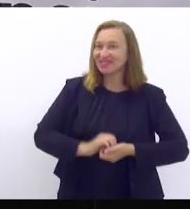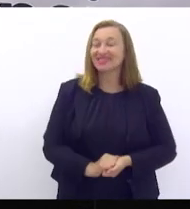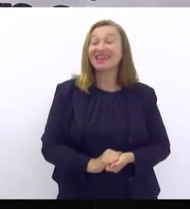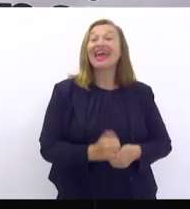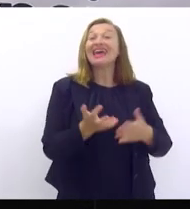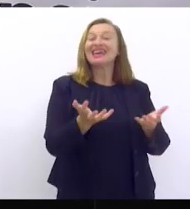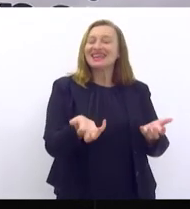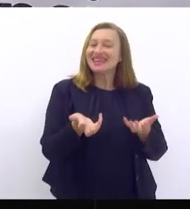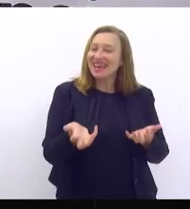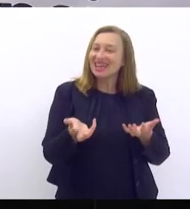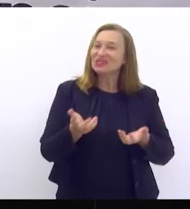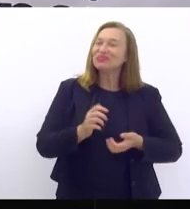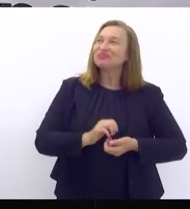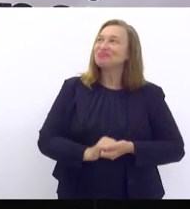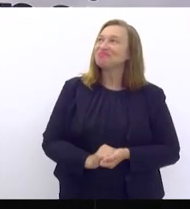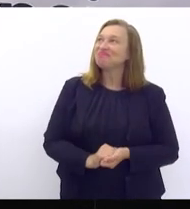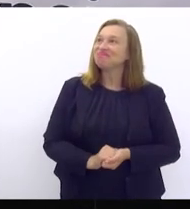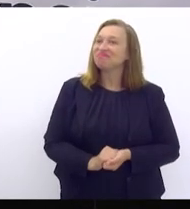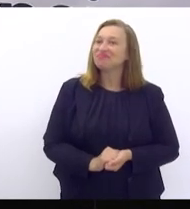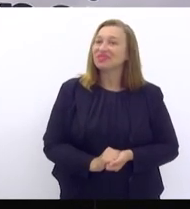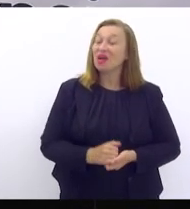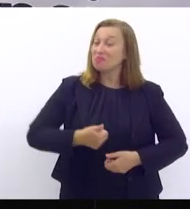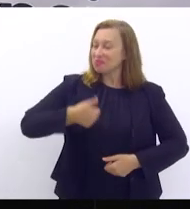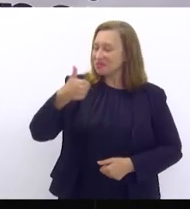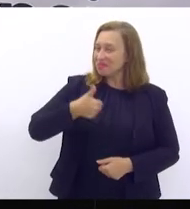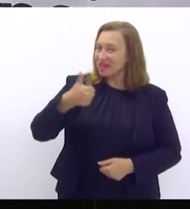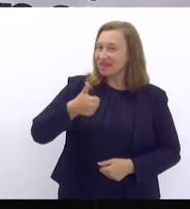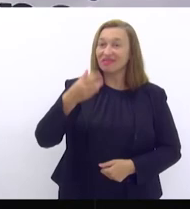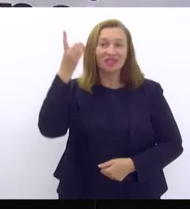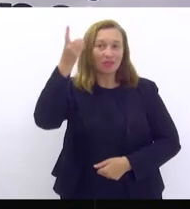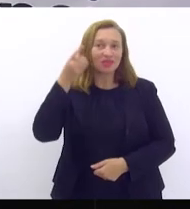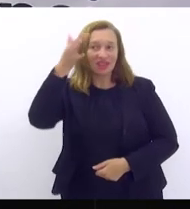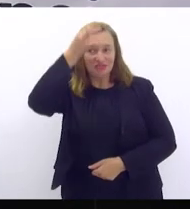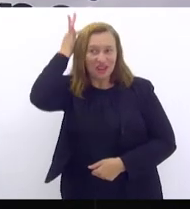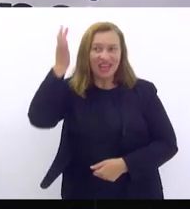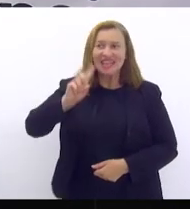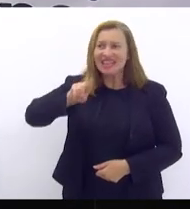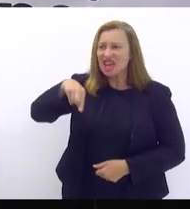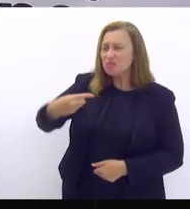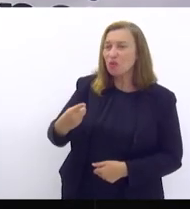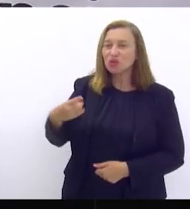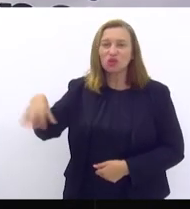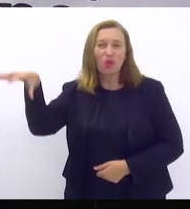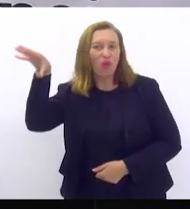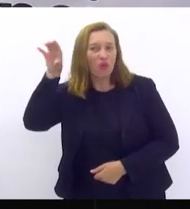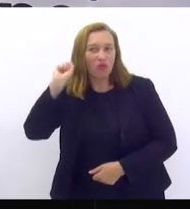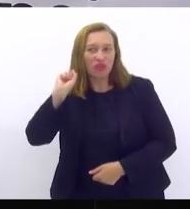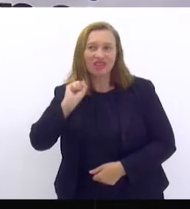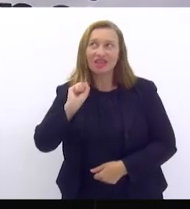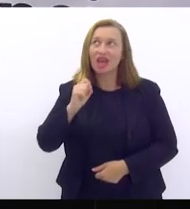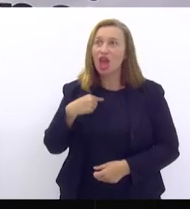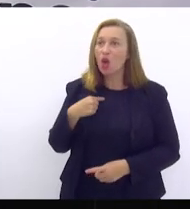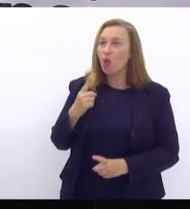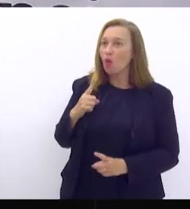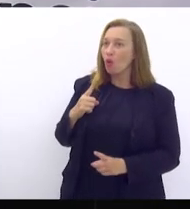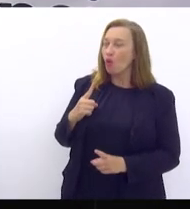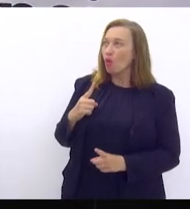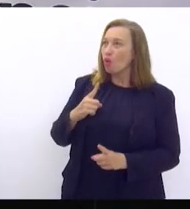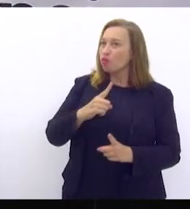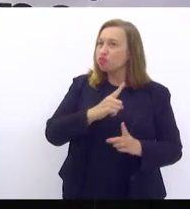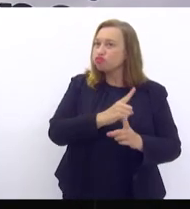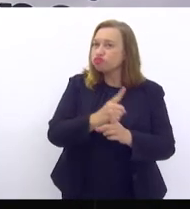Quero, em primeiro lugar, deputado Fred, dizer que, depois de ouvir as palavras, eu me encontrei aqui diante de